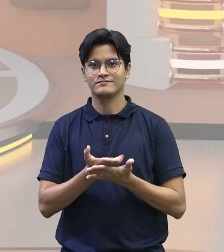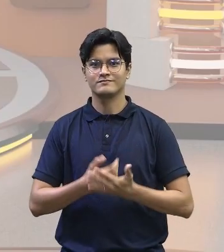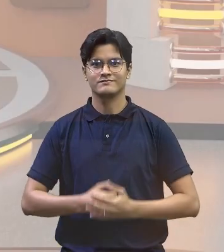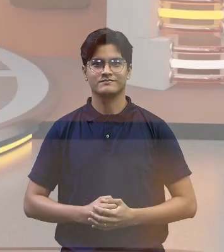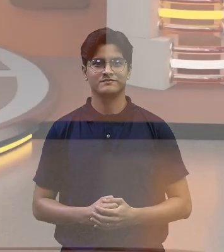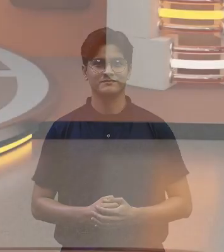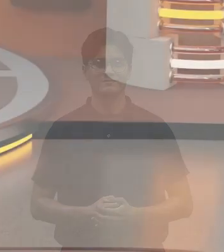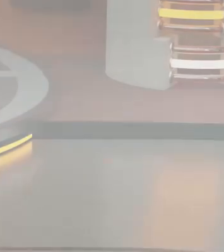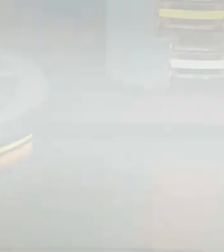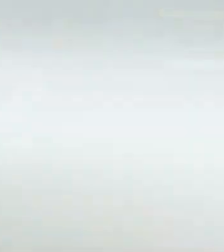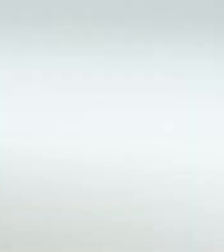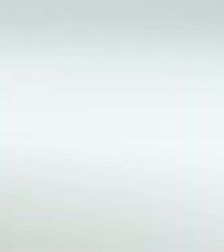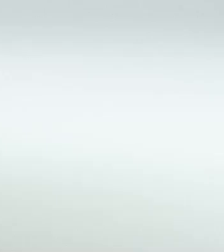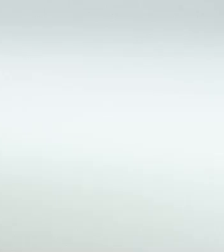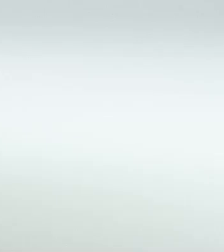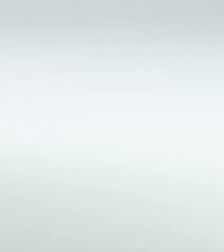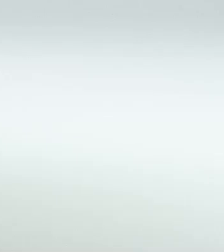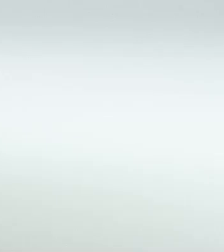nossa aula.